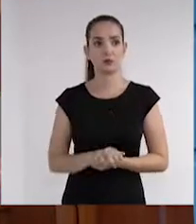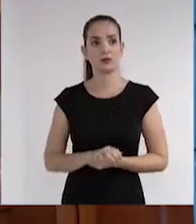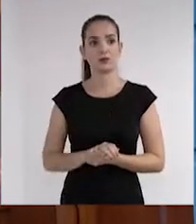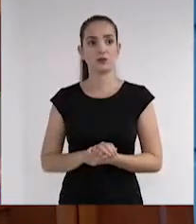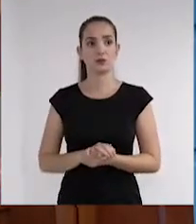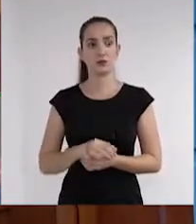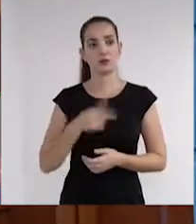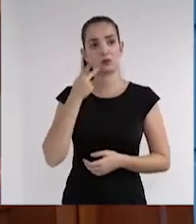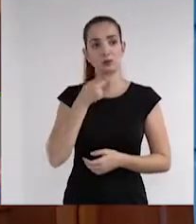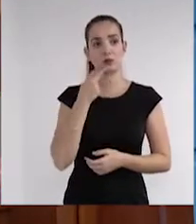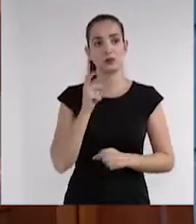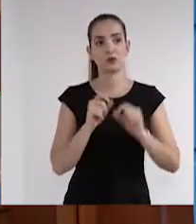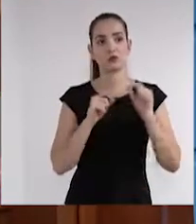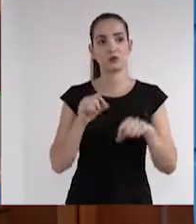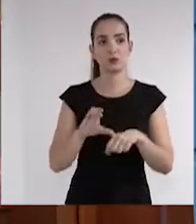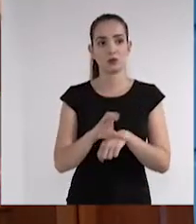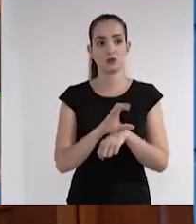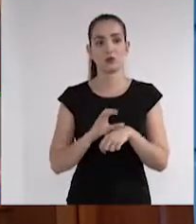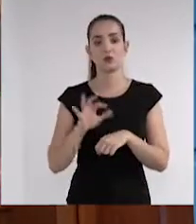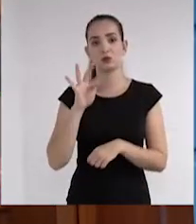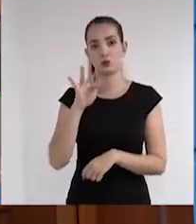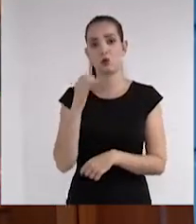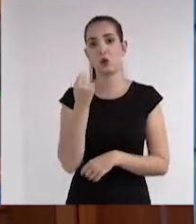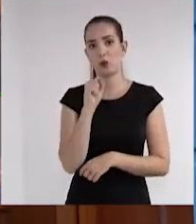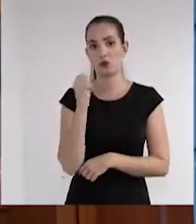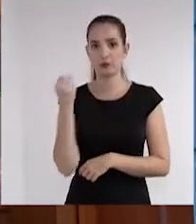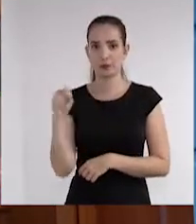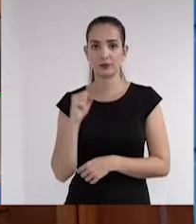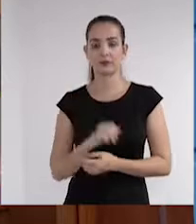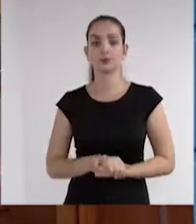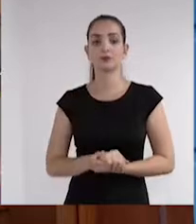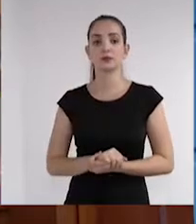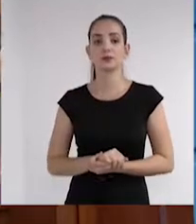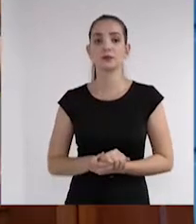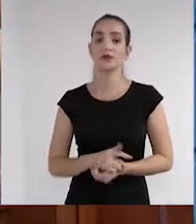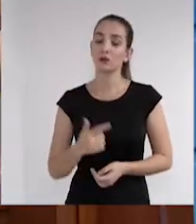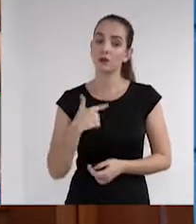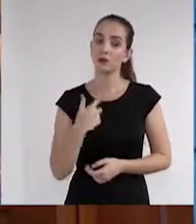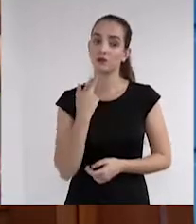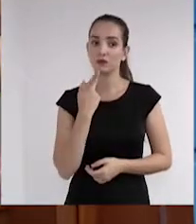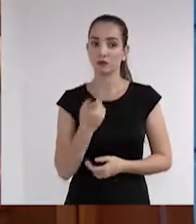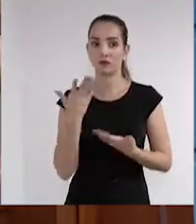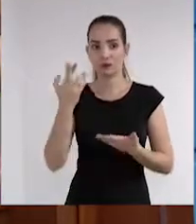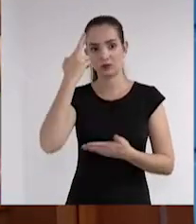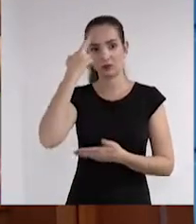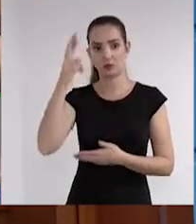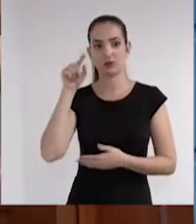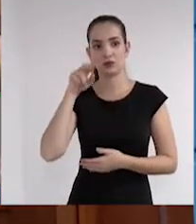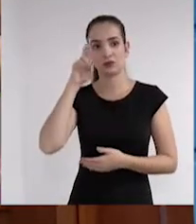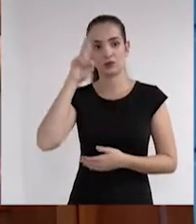parte, invocar aqui a Constituição de 88, e aí eu vou falar para Vossa Excelência